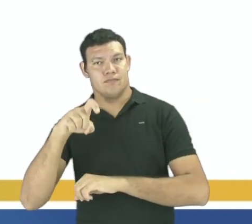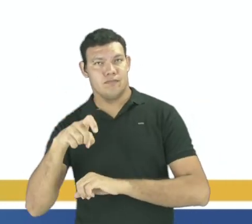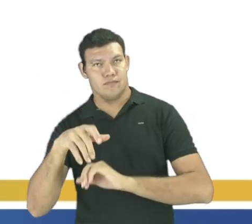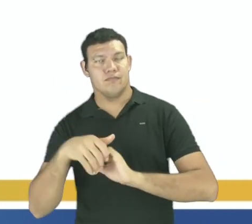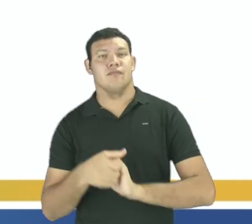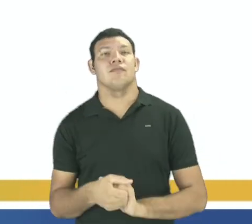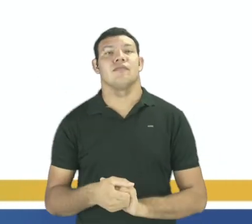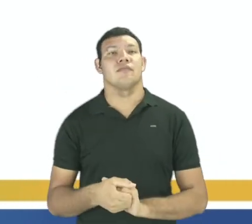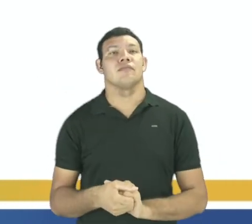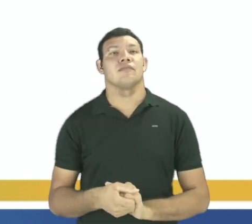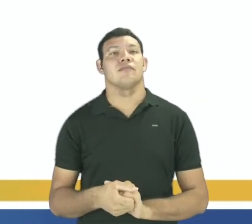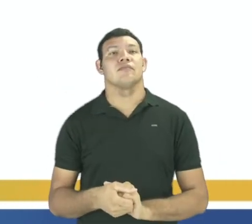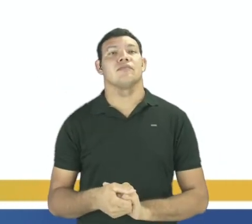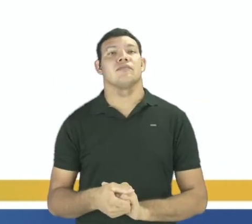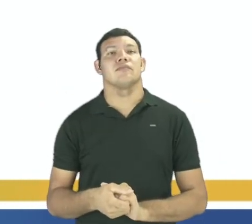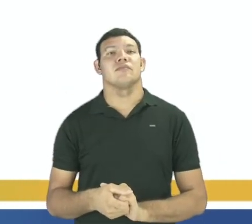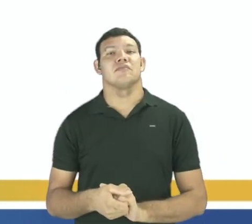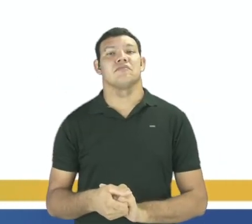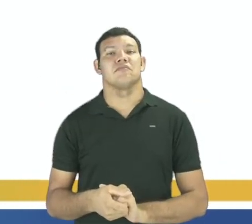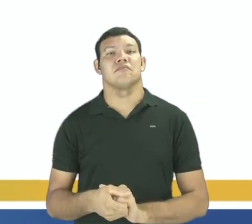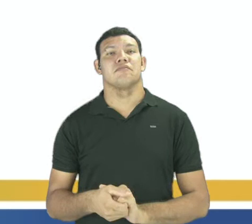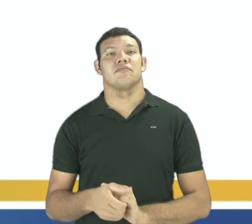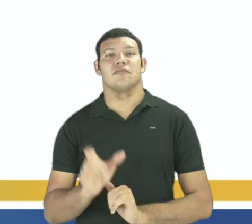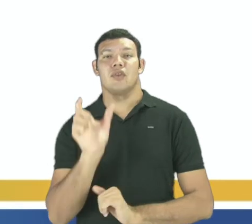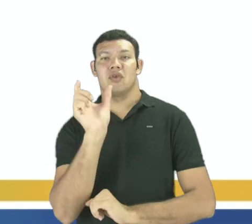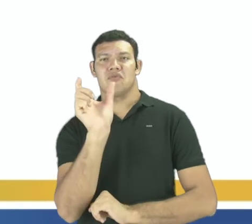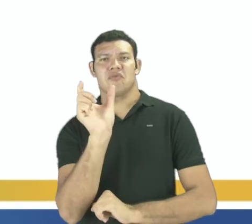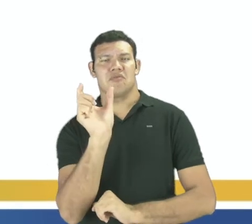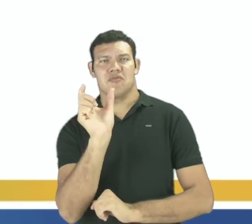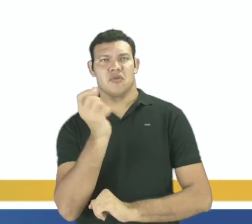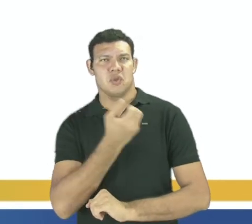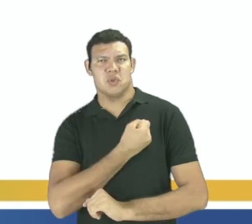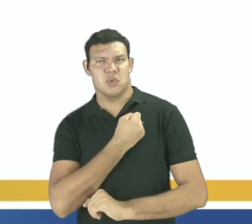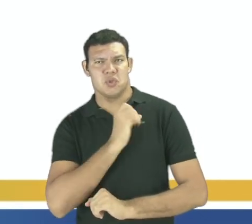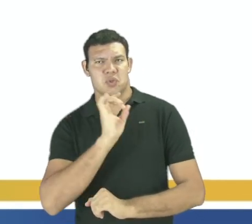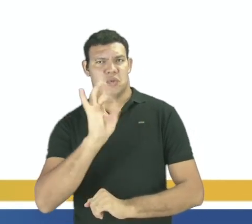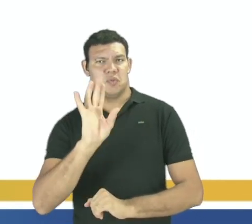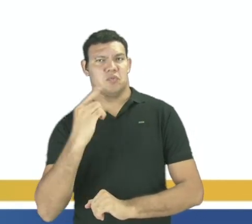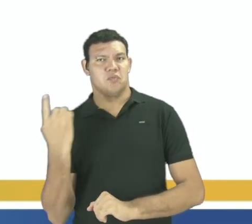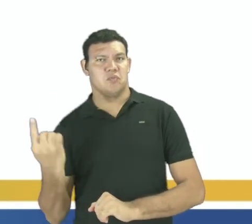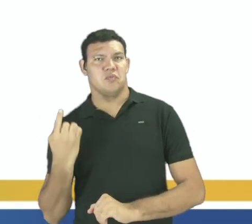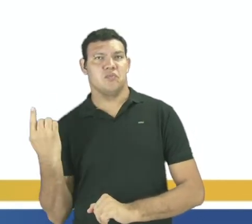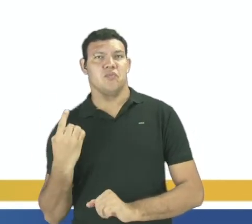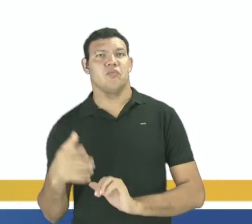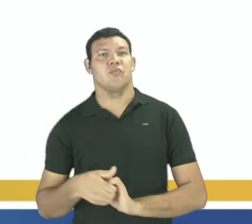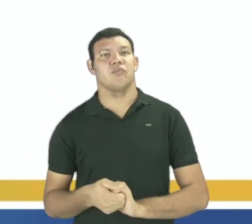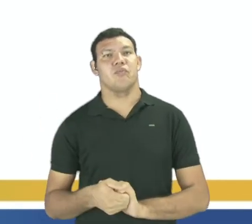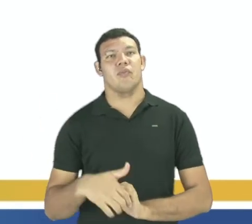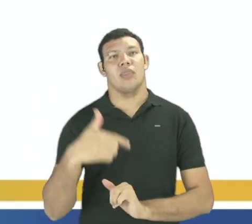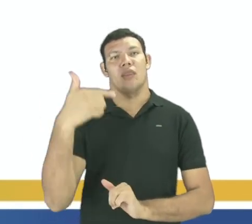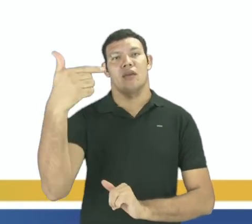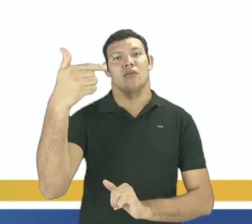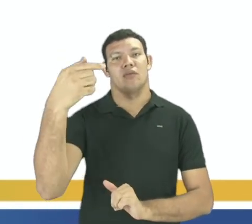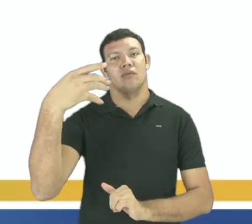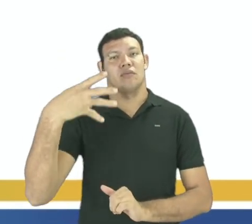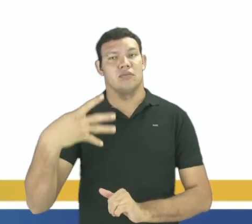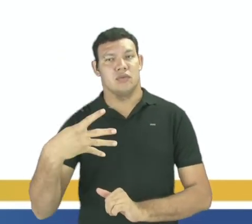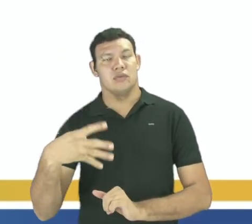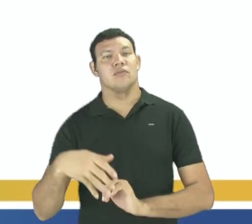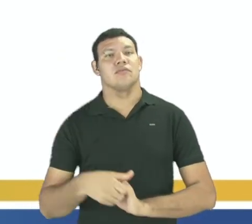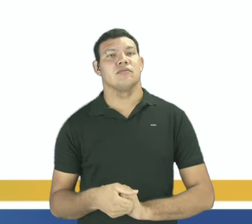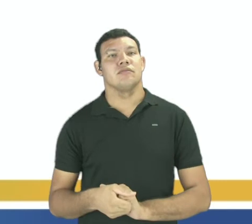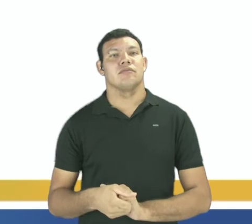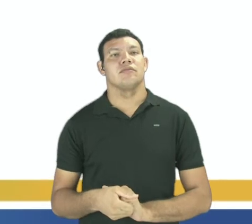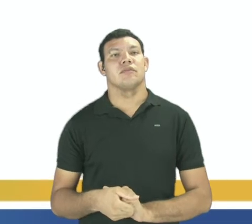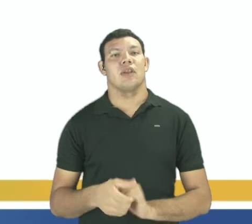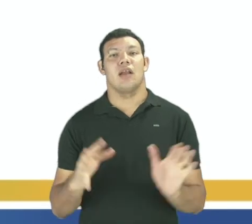outra parte sem a parte literal, que são só os números, né? O 2 e o 4. E aí, como a gente vai proceder? Somar, né,